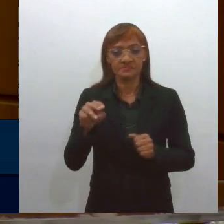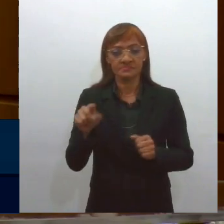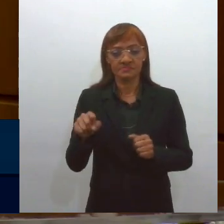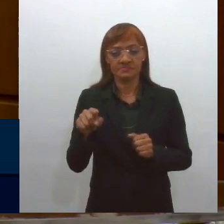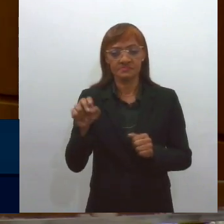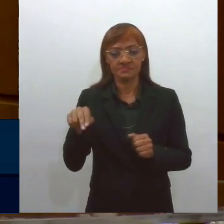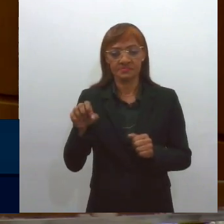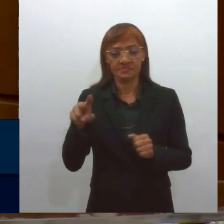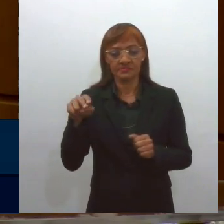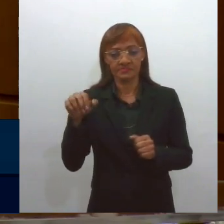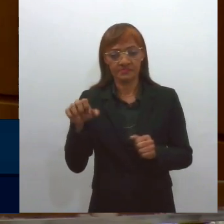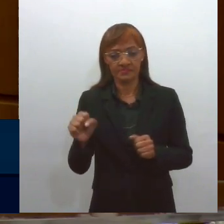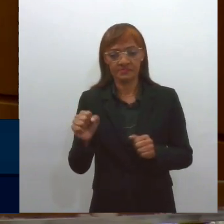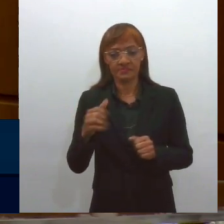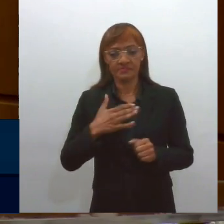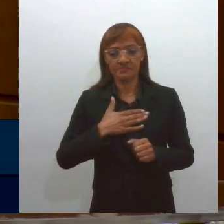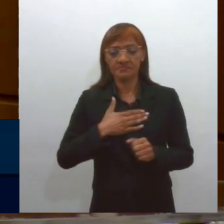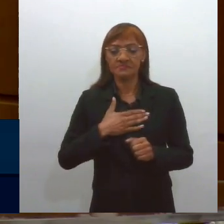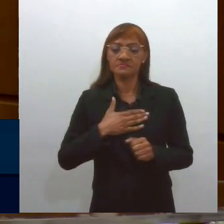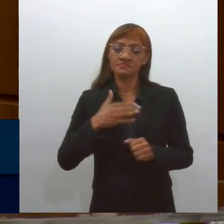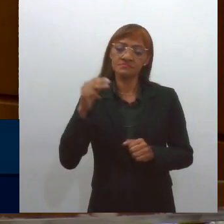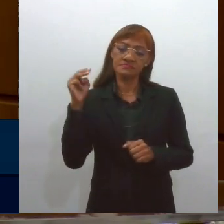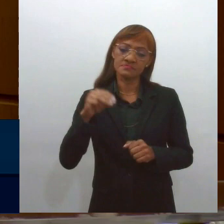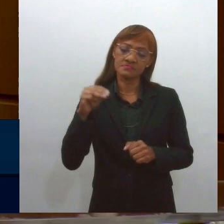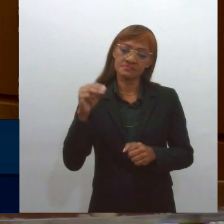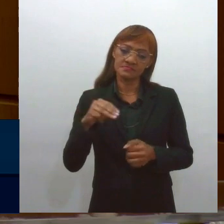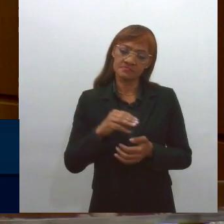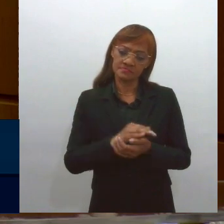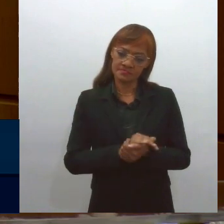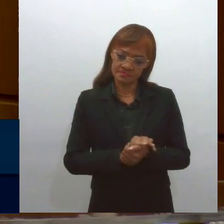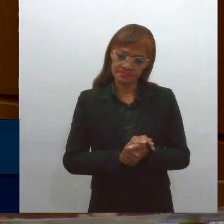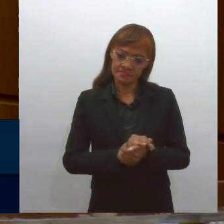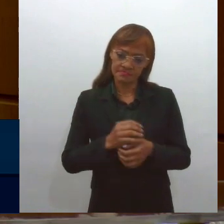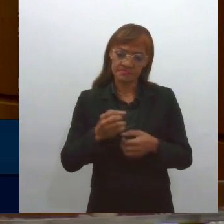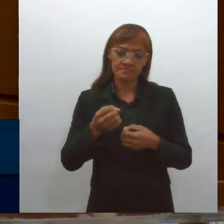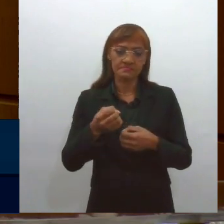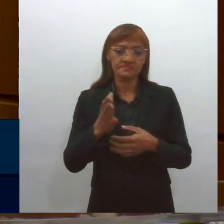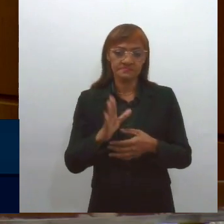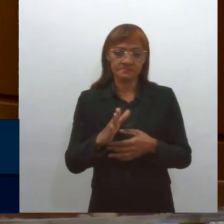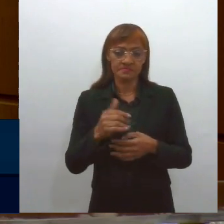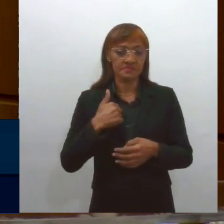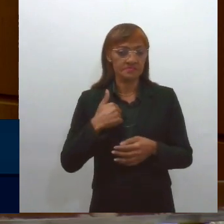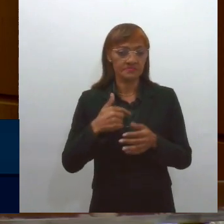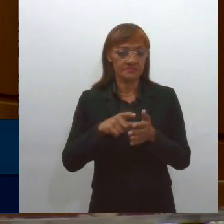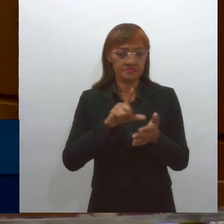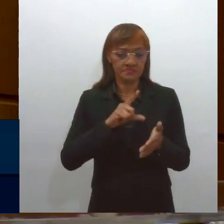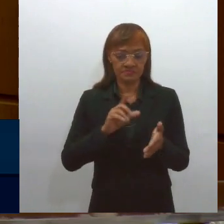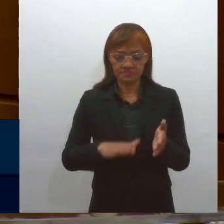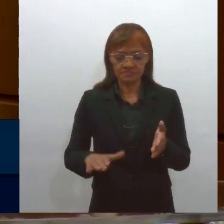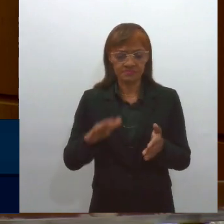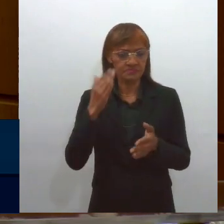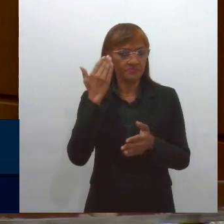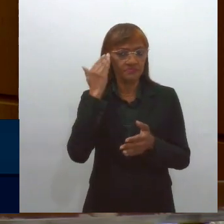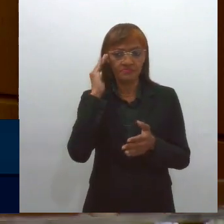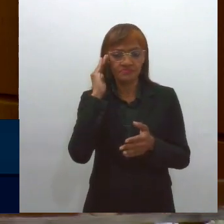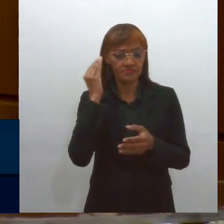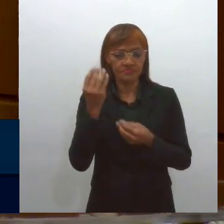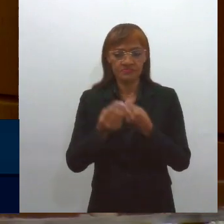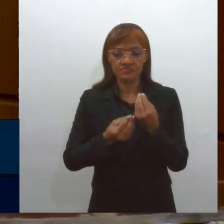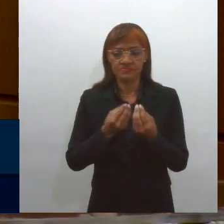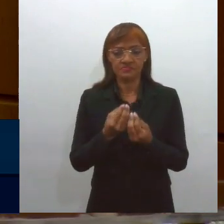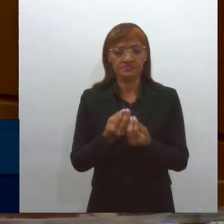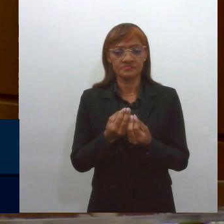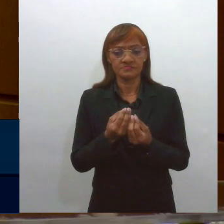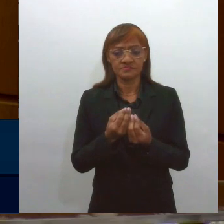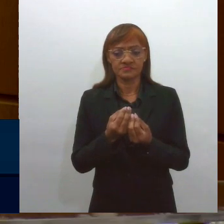ainda muito pequeno eu não entendesse a importância de Barrinhos, o comunicador, me divertia por meio